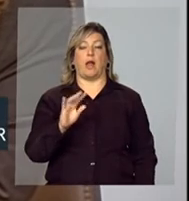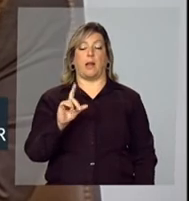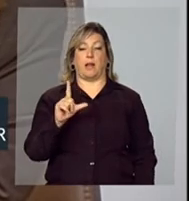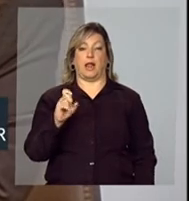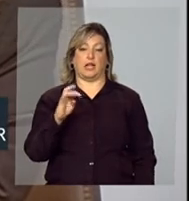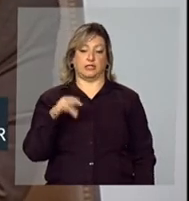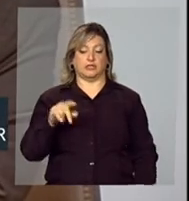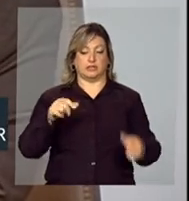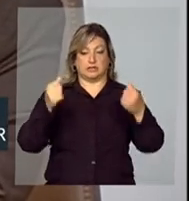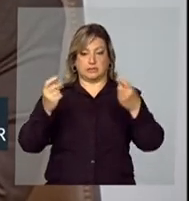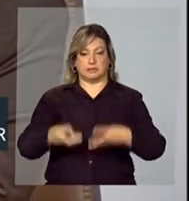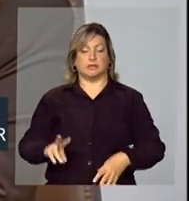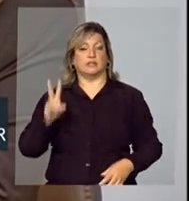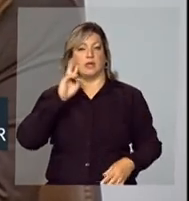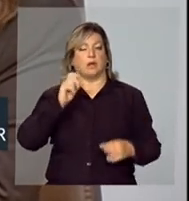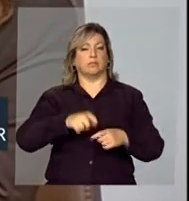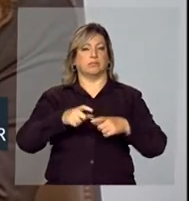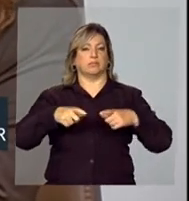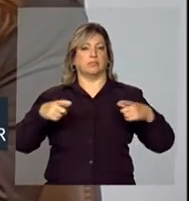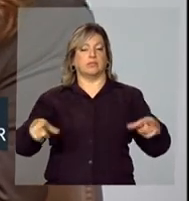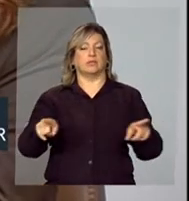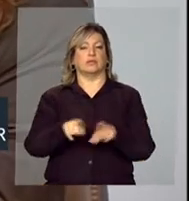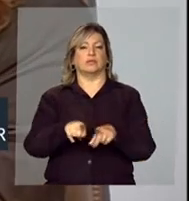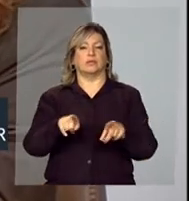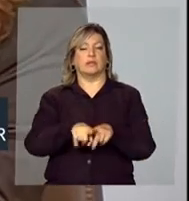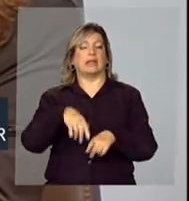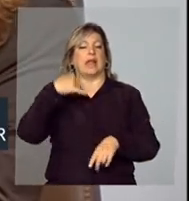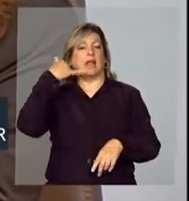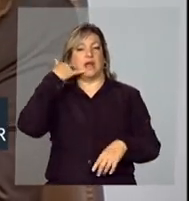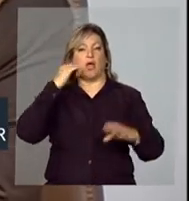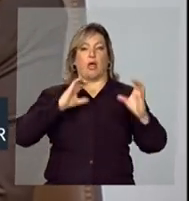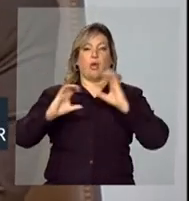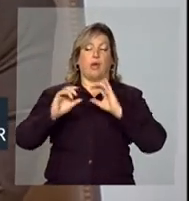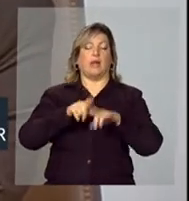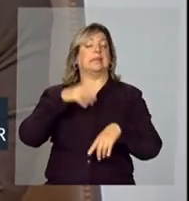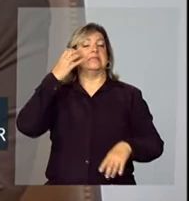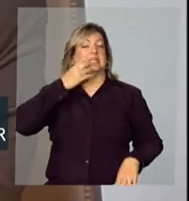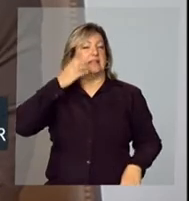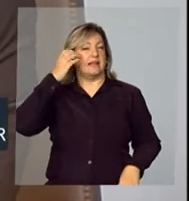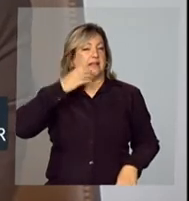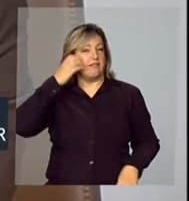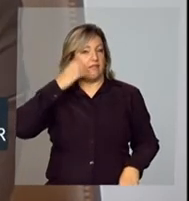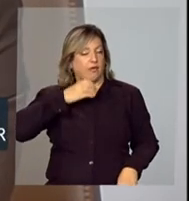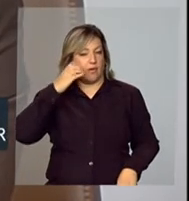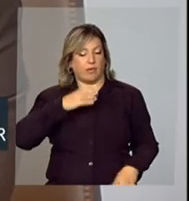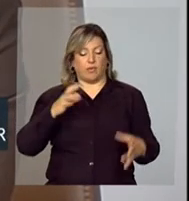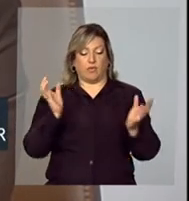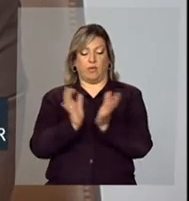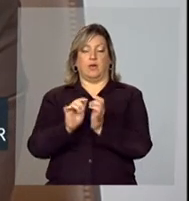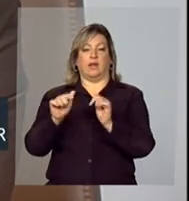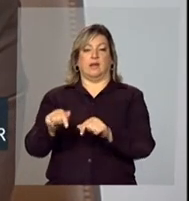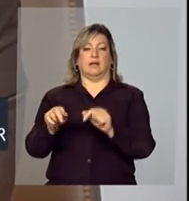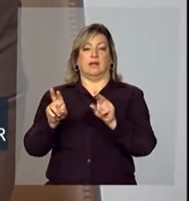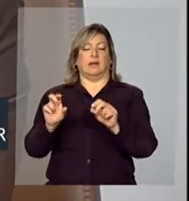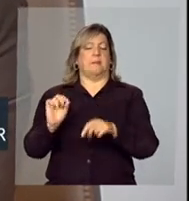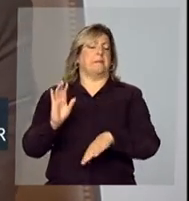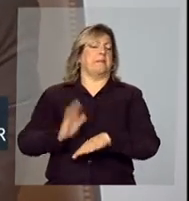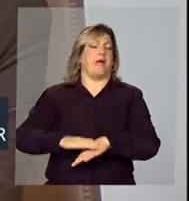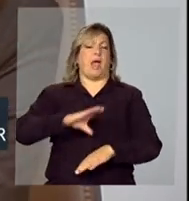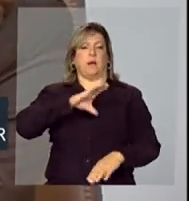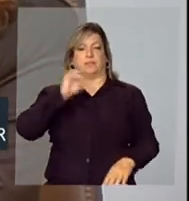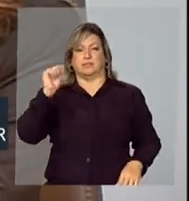que no setor de telecomunicações em geral telefonia celular isoladamente o assunto mais